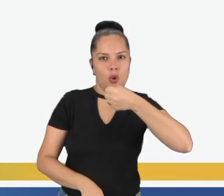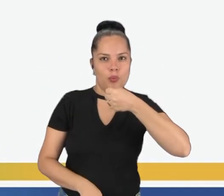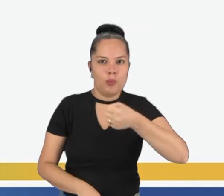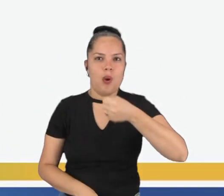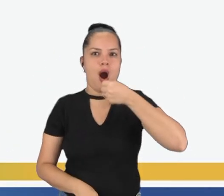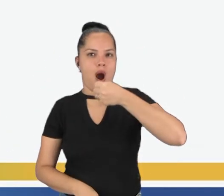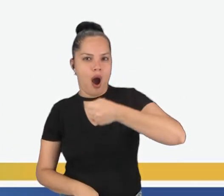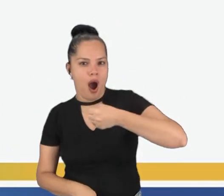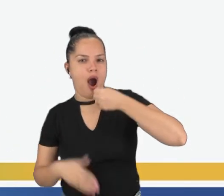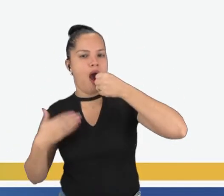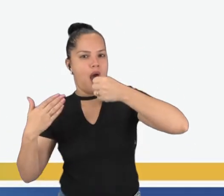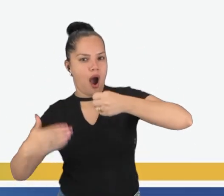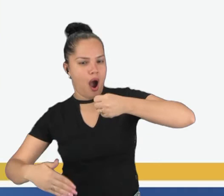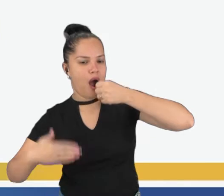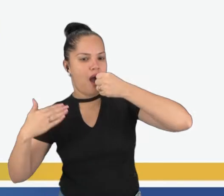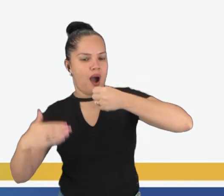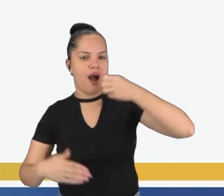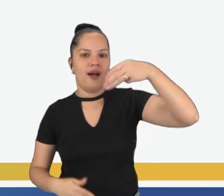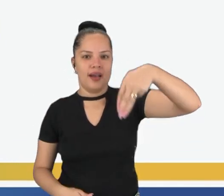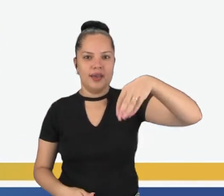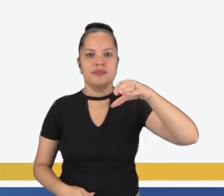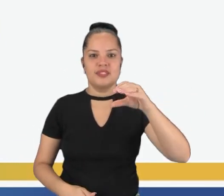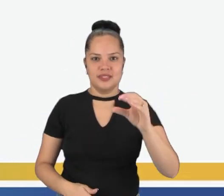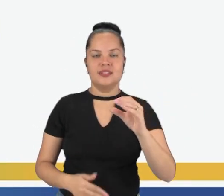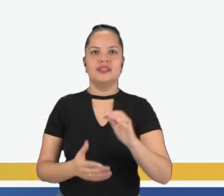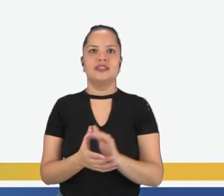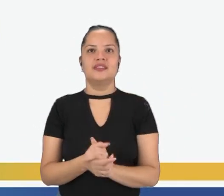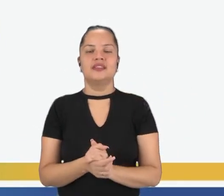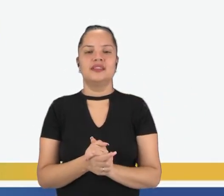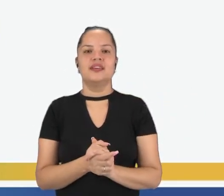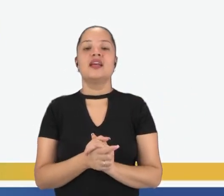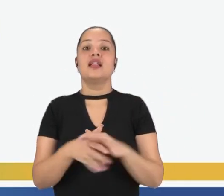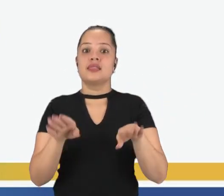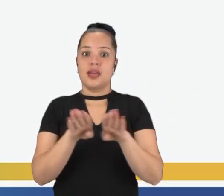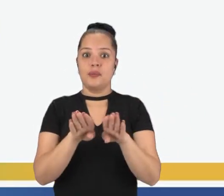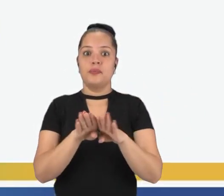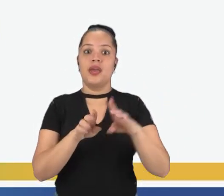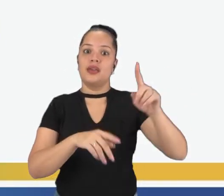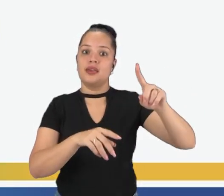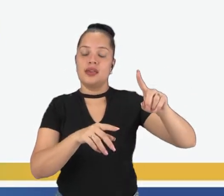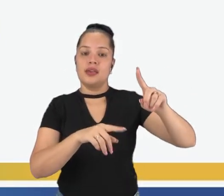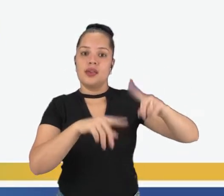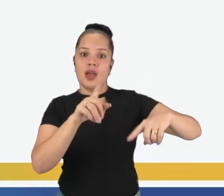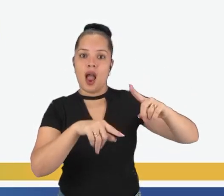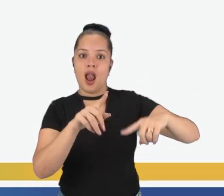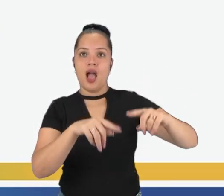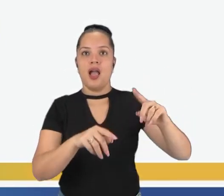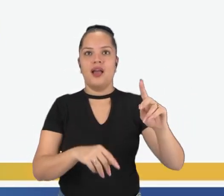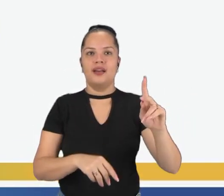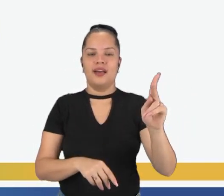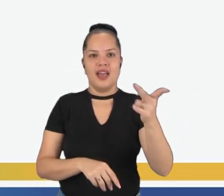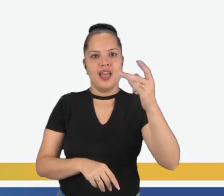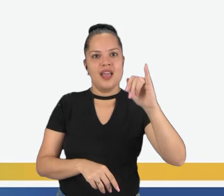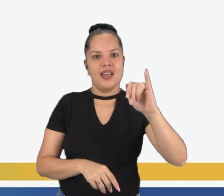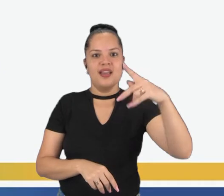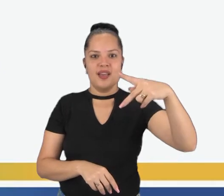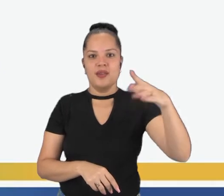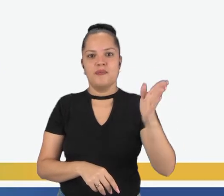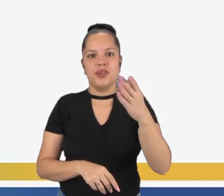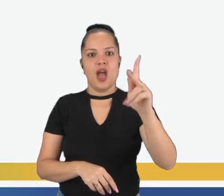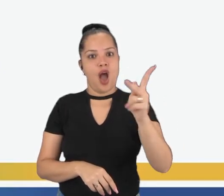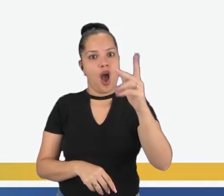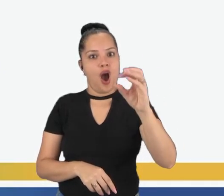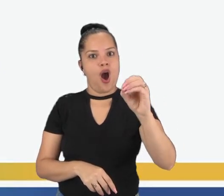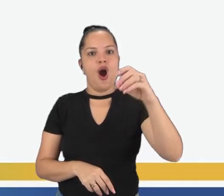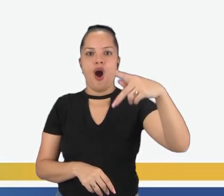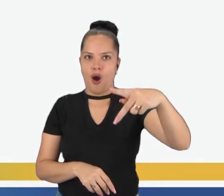que canta a música. E nós temos também os elementos do break, como eu falei, né? Nós temos o b-boy e a big-girl, né?